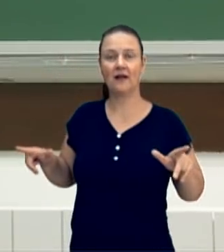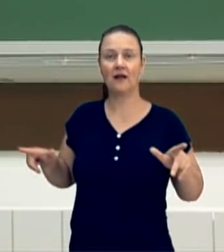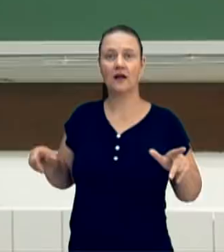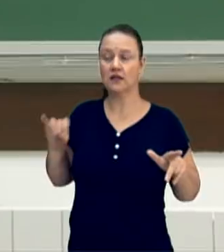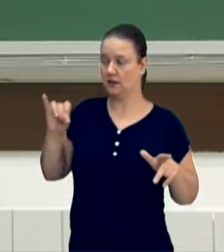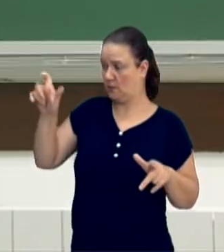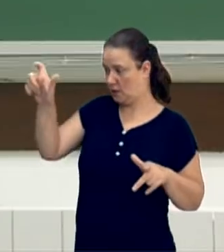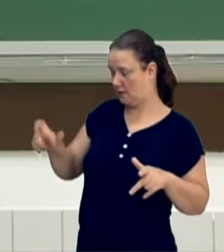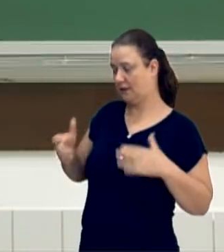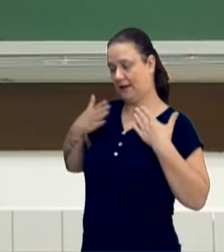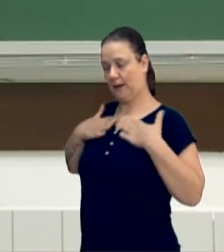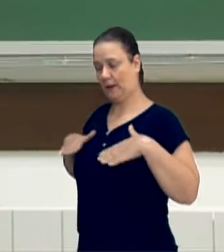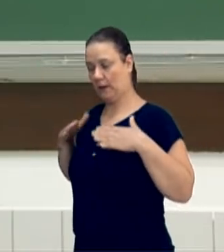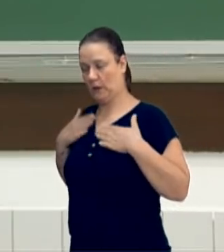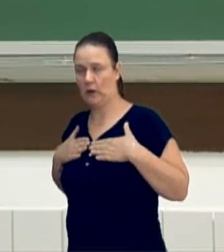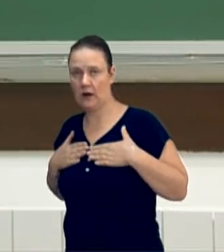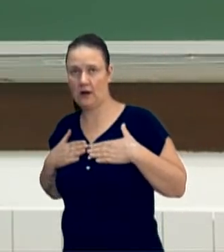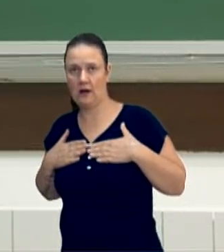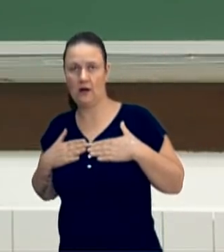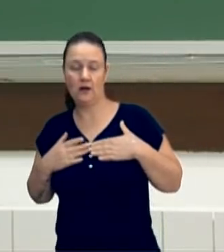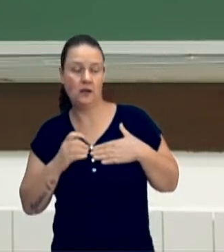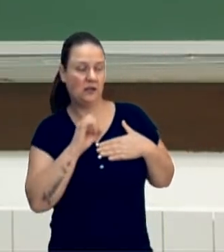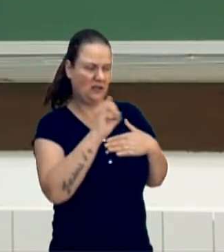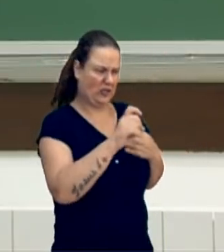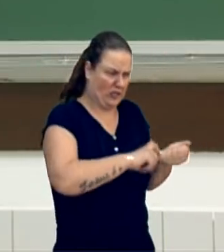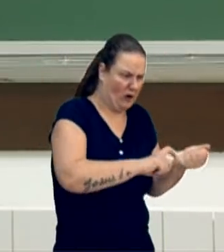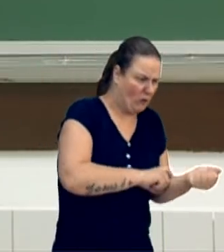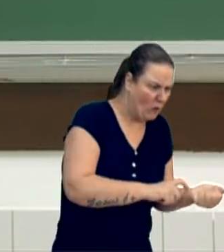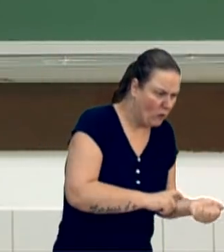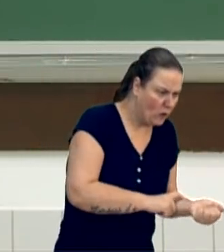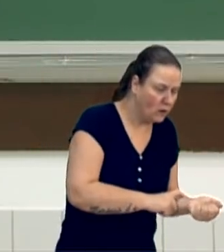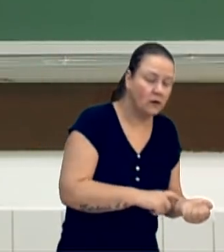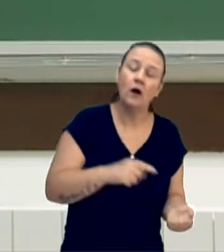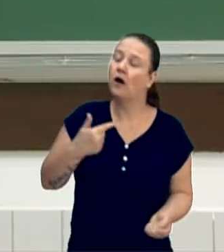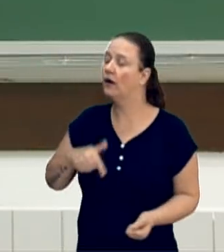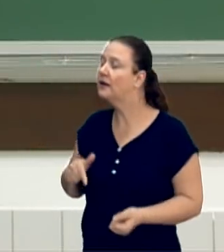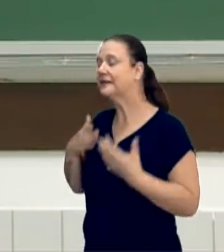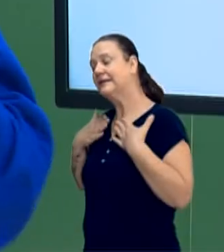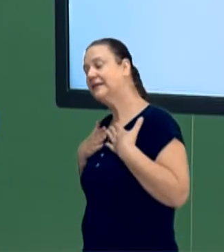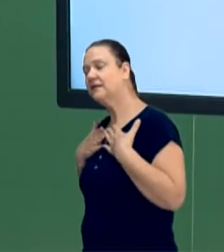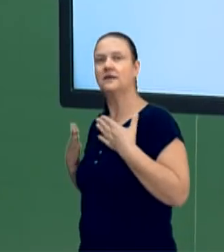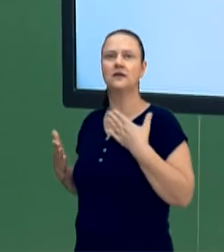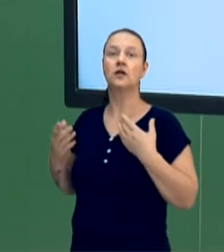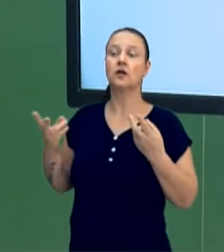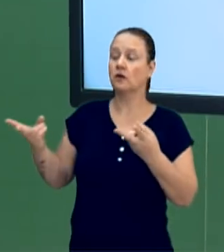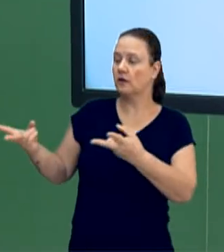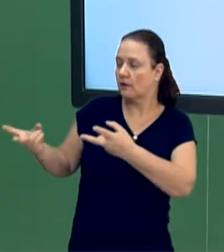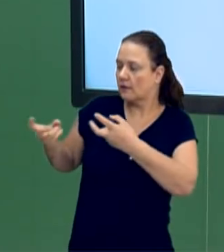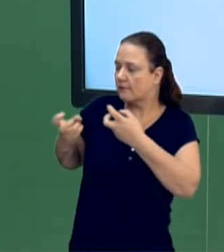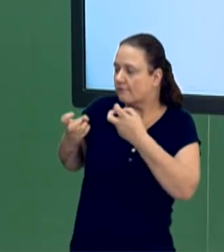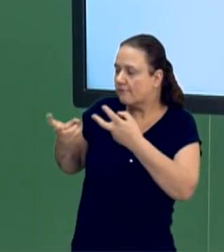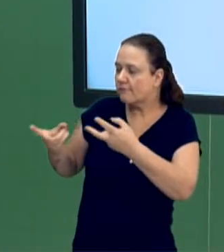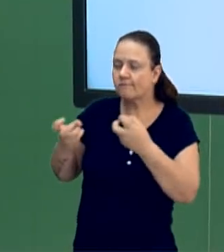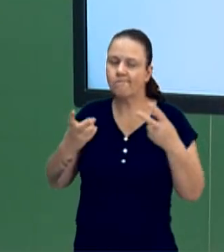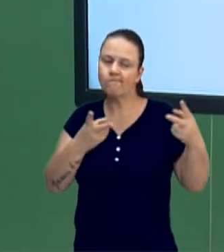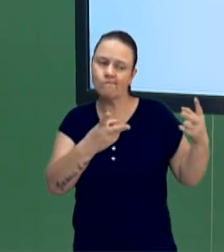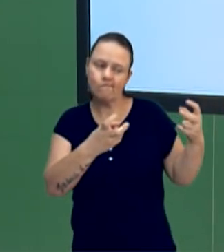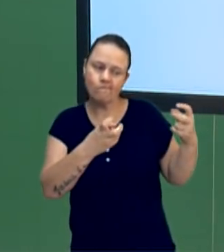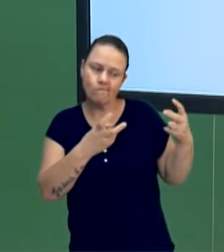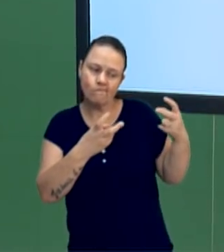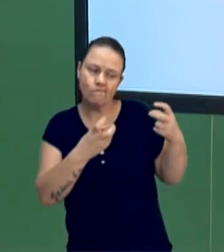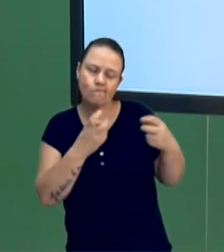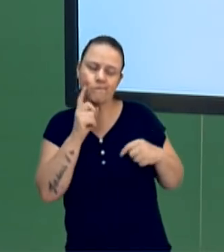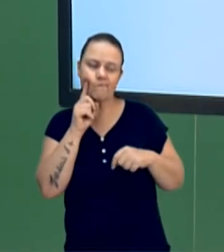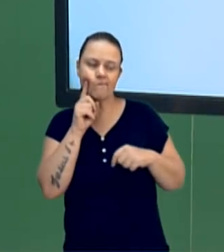tranquilo, nervoso, birrento, dengoso, eu tenho que observar mais atentamente,